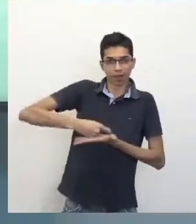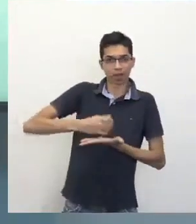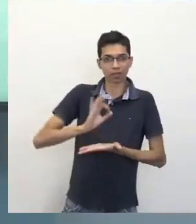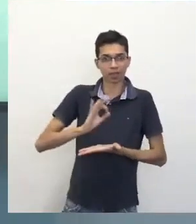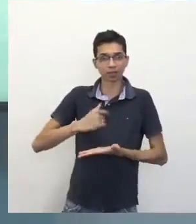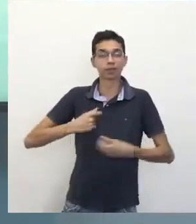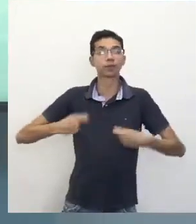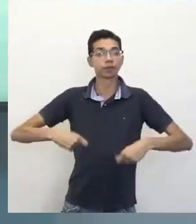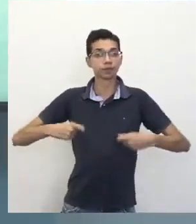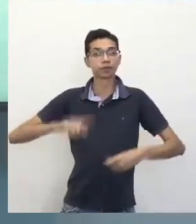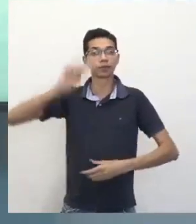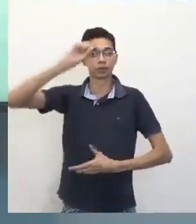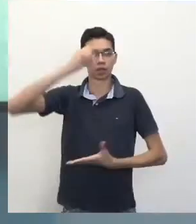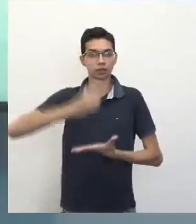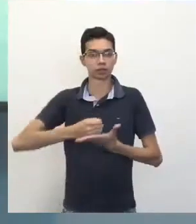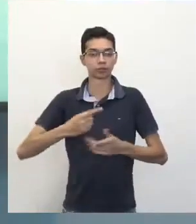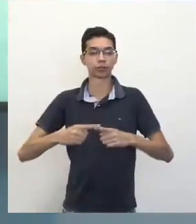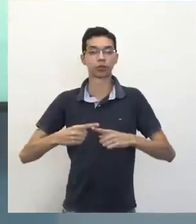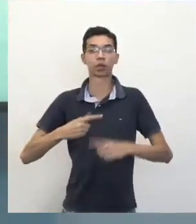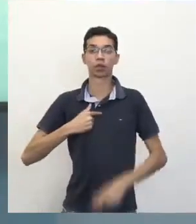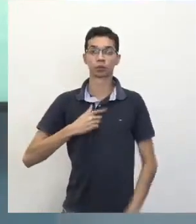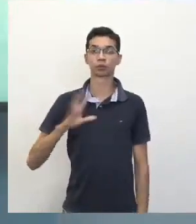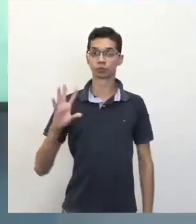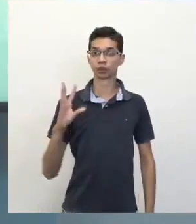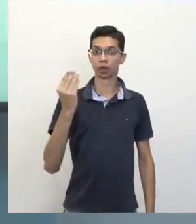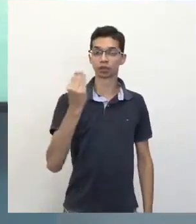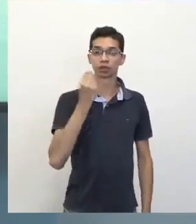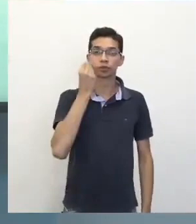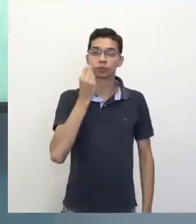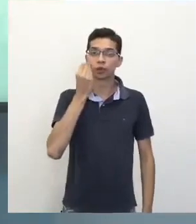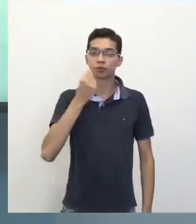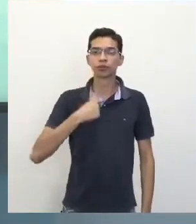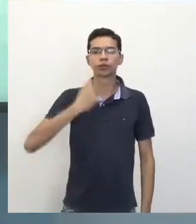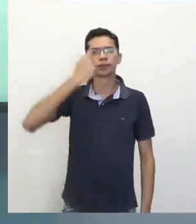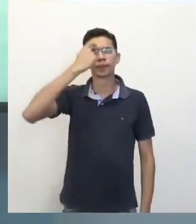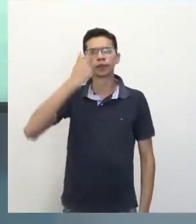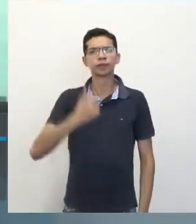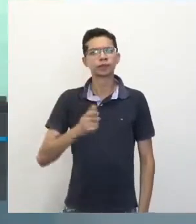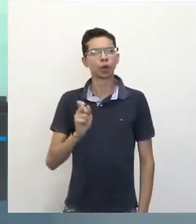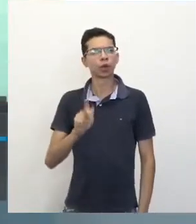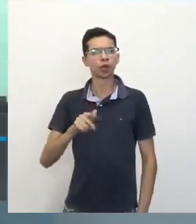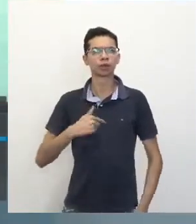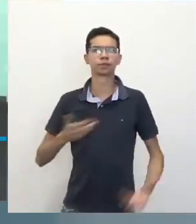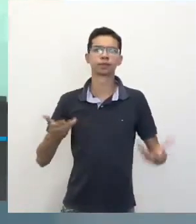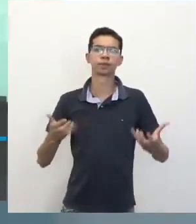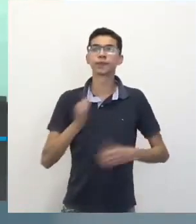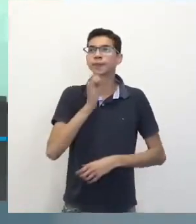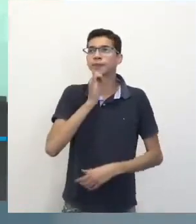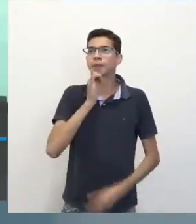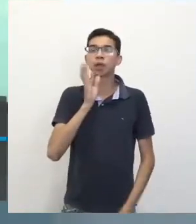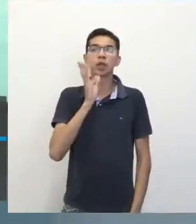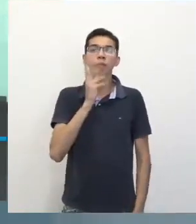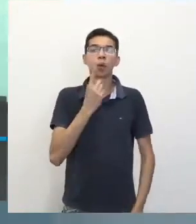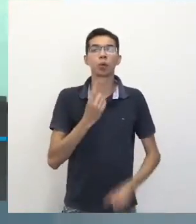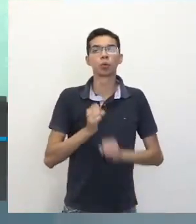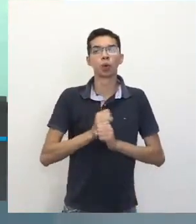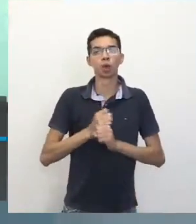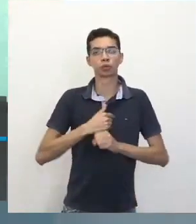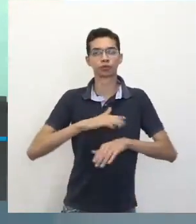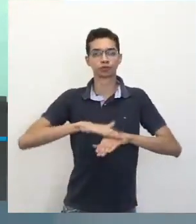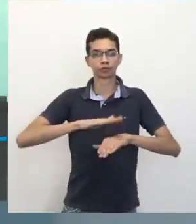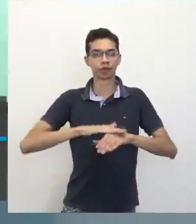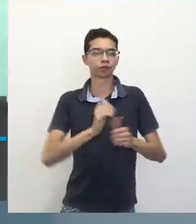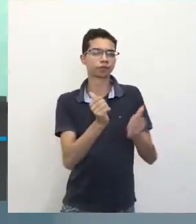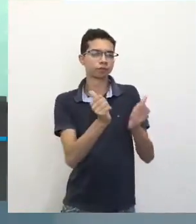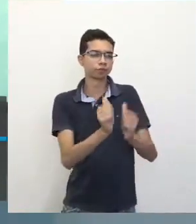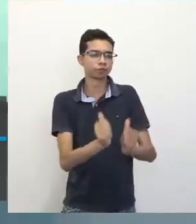que ser disciplinado enquanto artista e pensar, não, eu gostaria de, sei lá, demorar 1 ano fazendo essa obra. Eu tenho